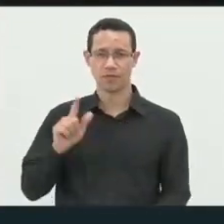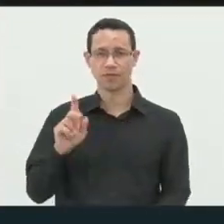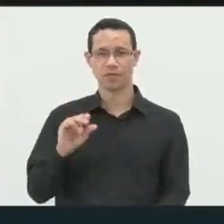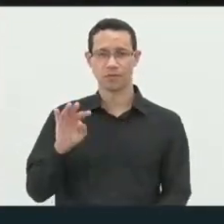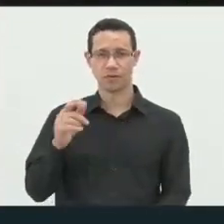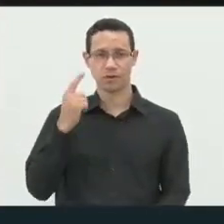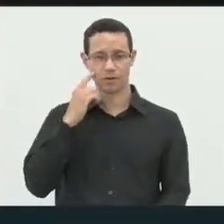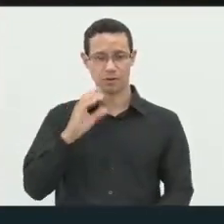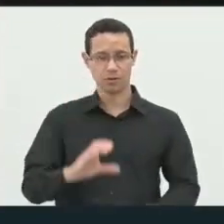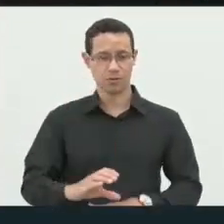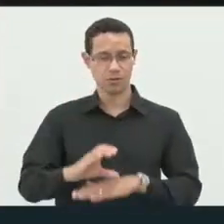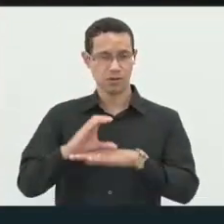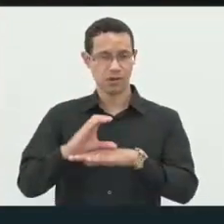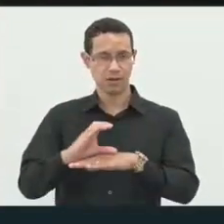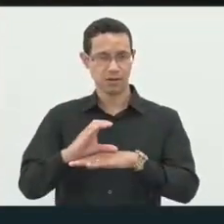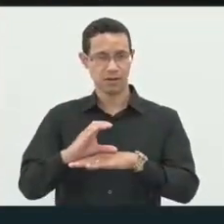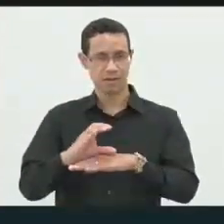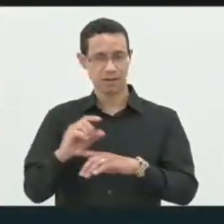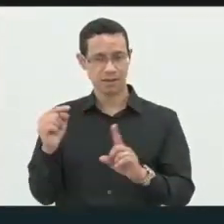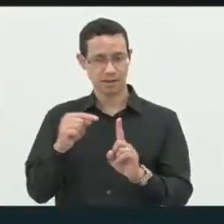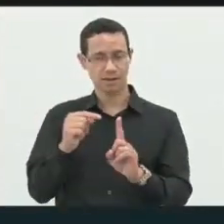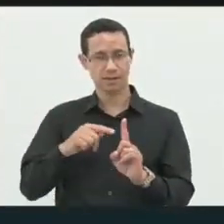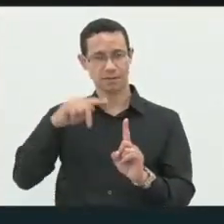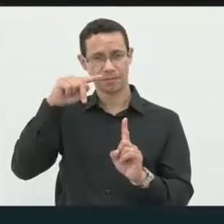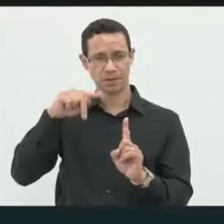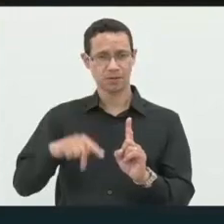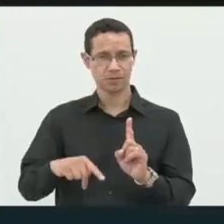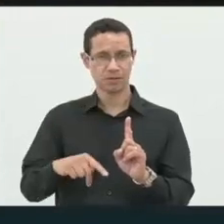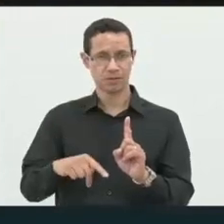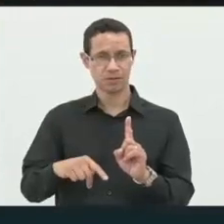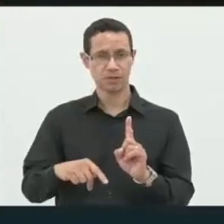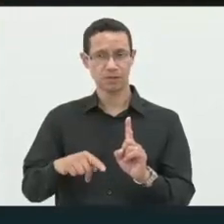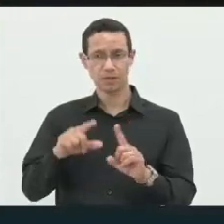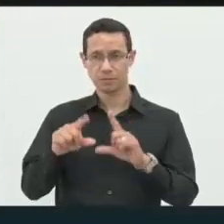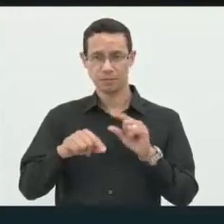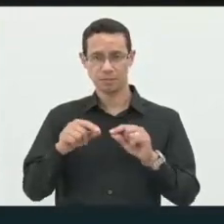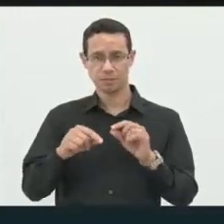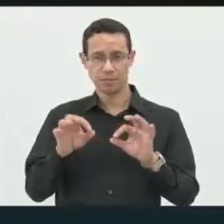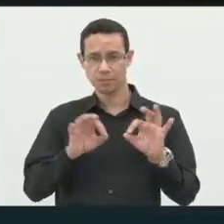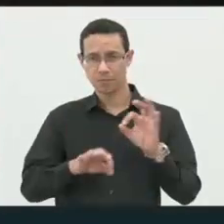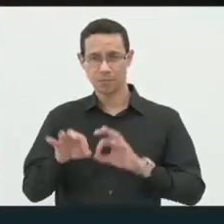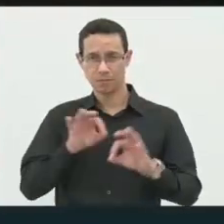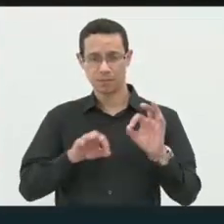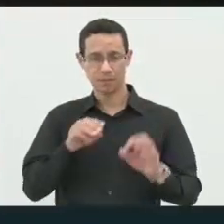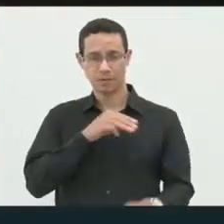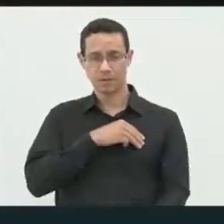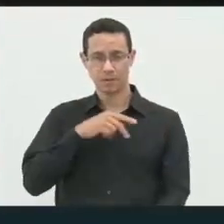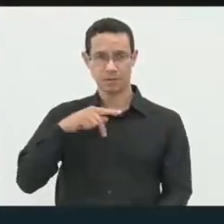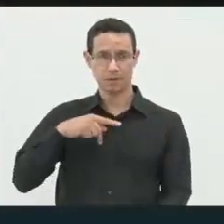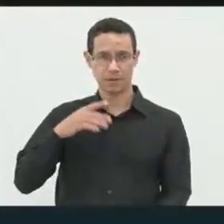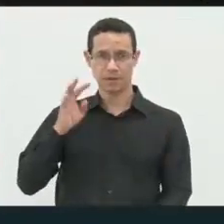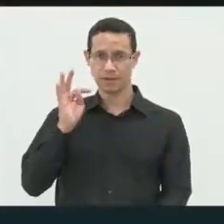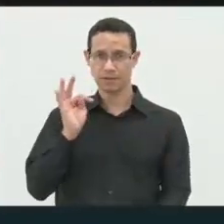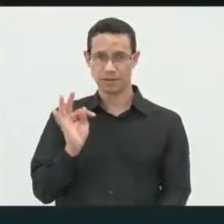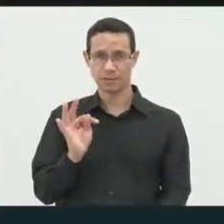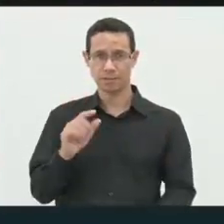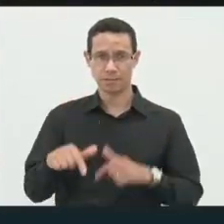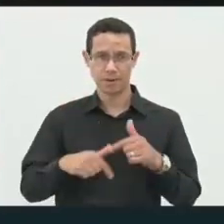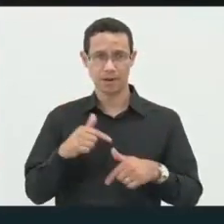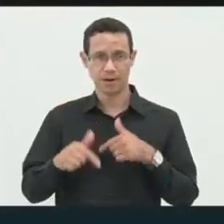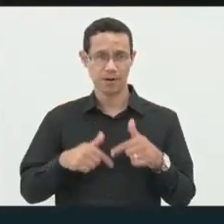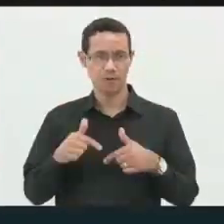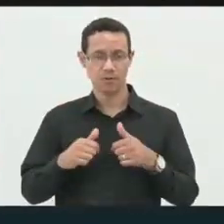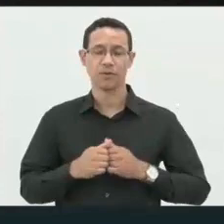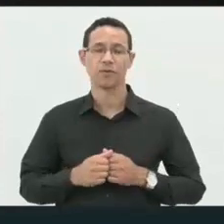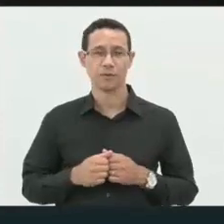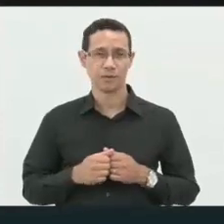Saúde juntou um documento lá no ministério público de trabalho e fez com